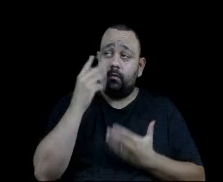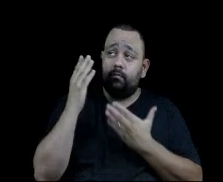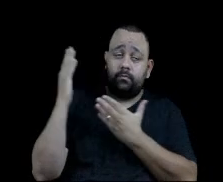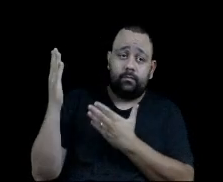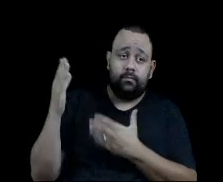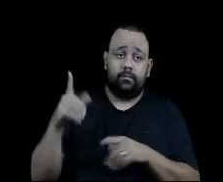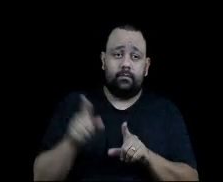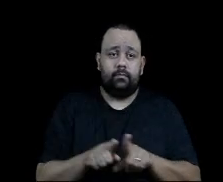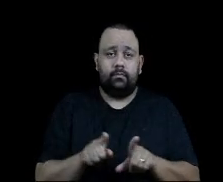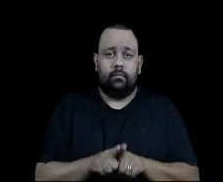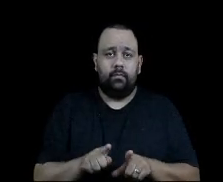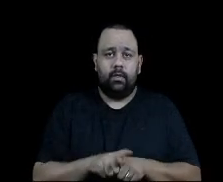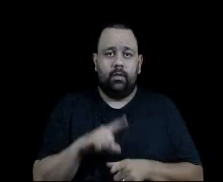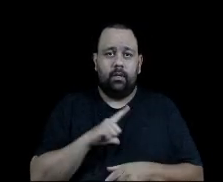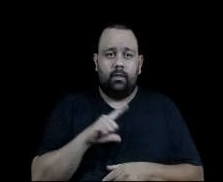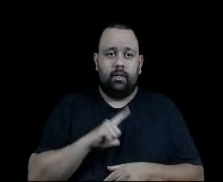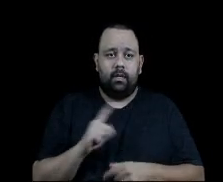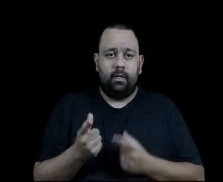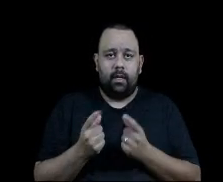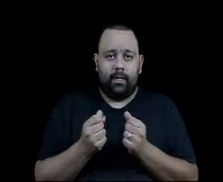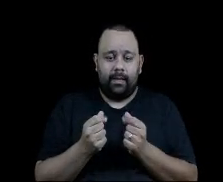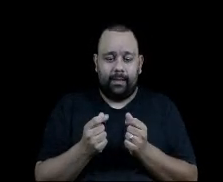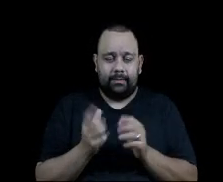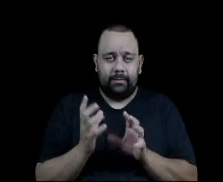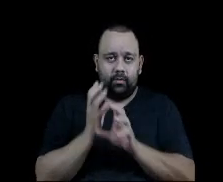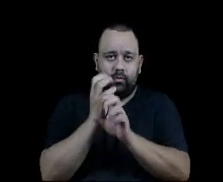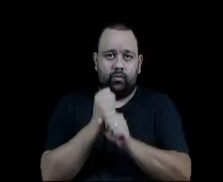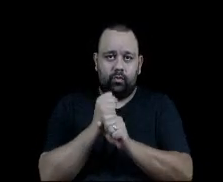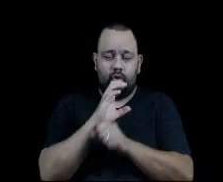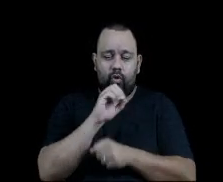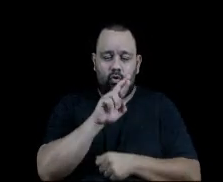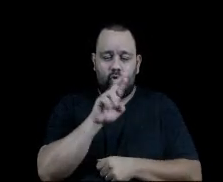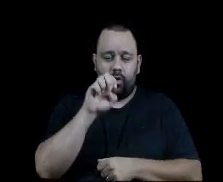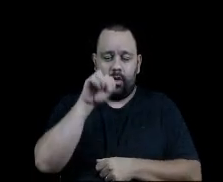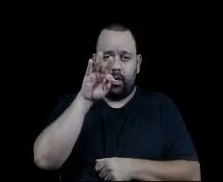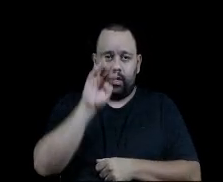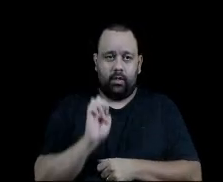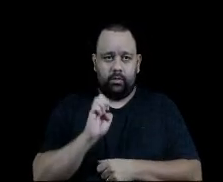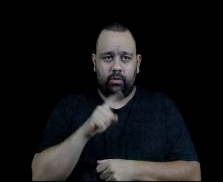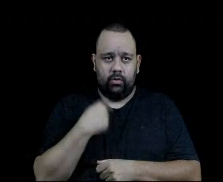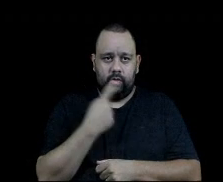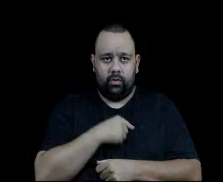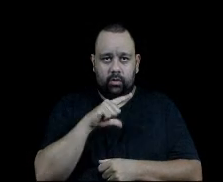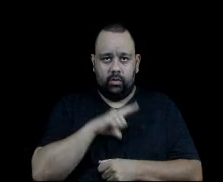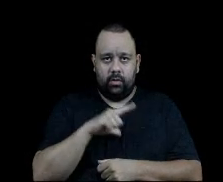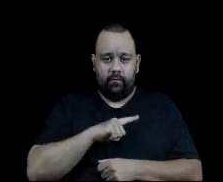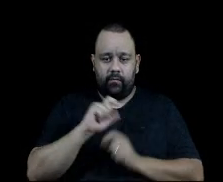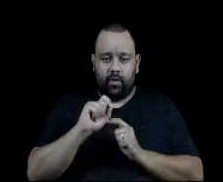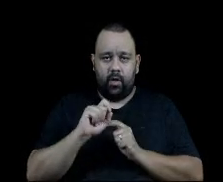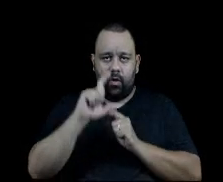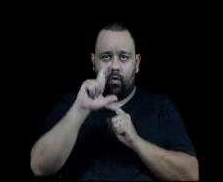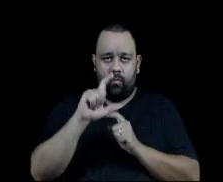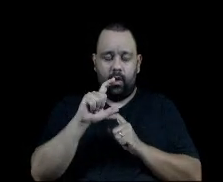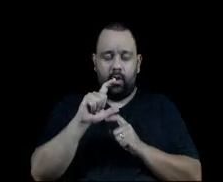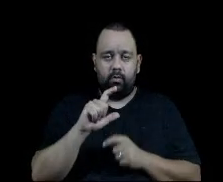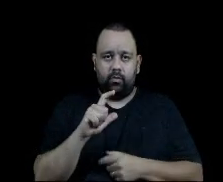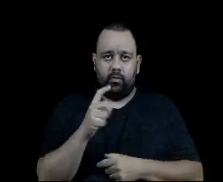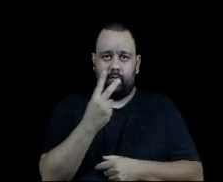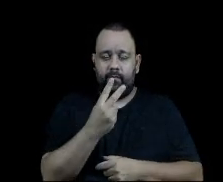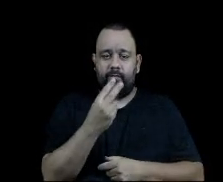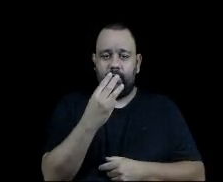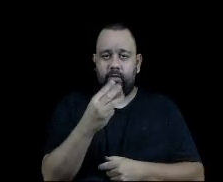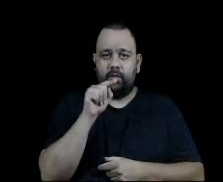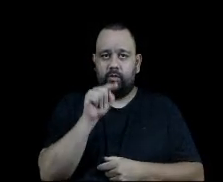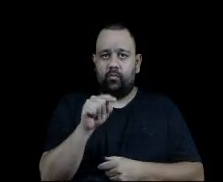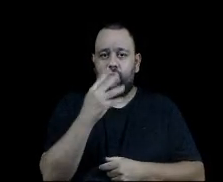Ali a gente pode verificar que de receita corrente a gente teve um aumento